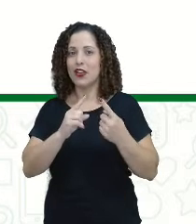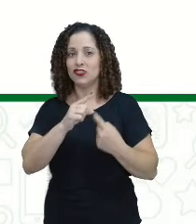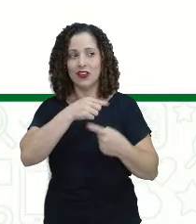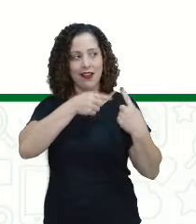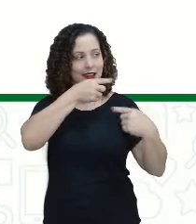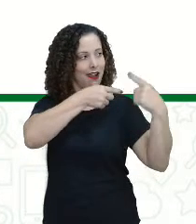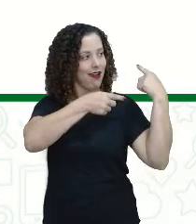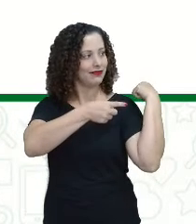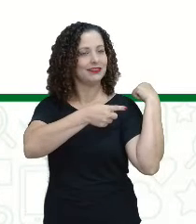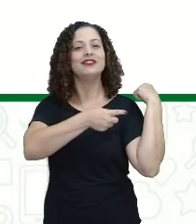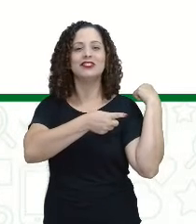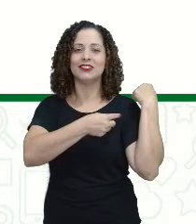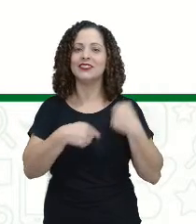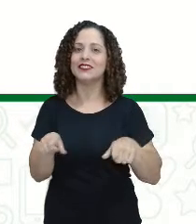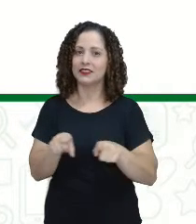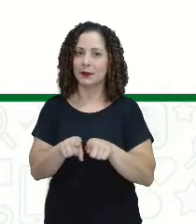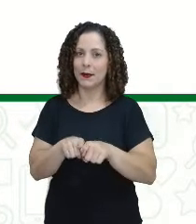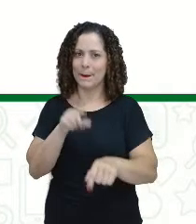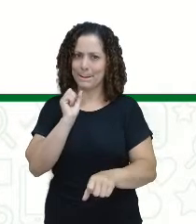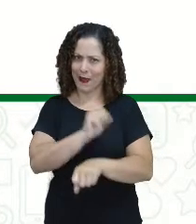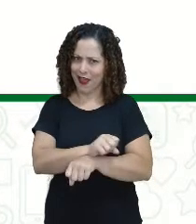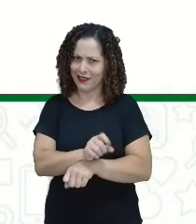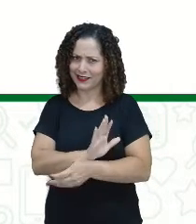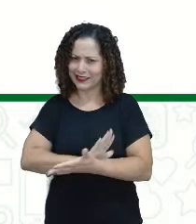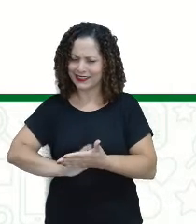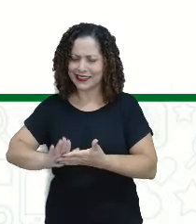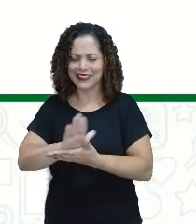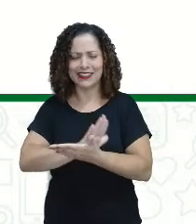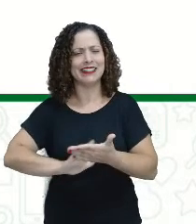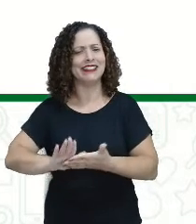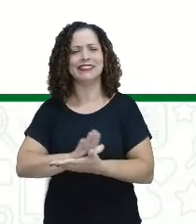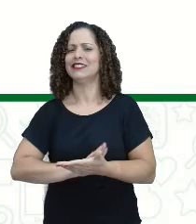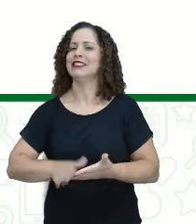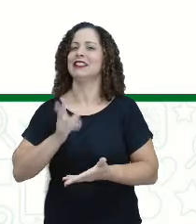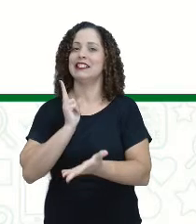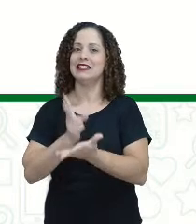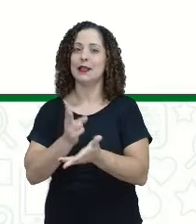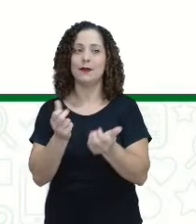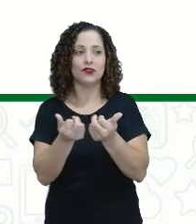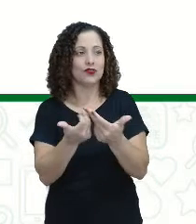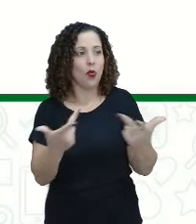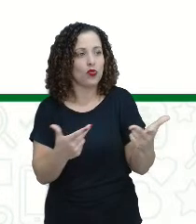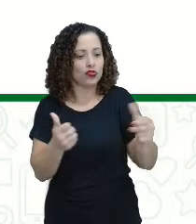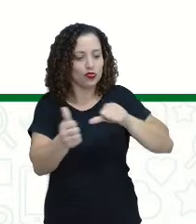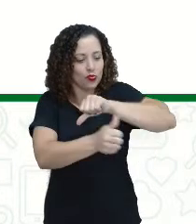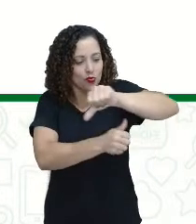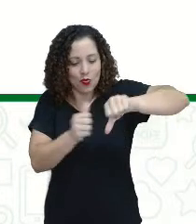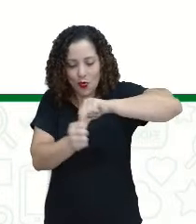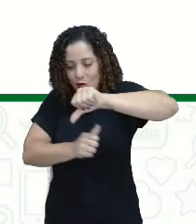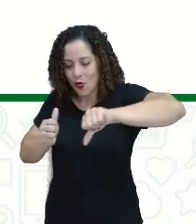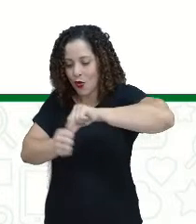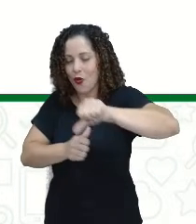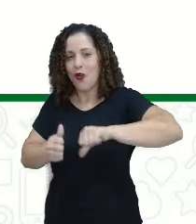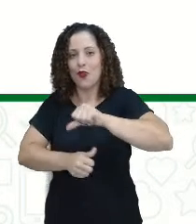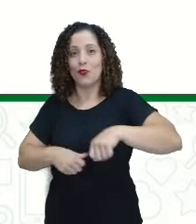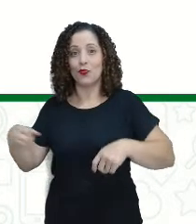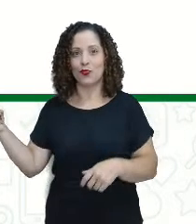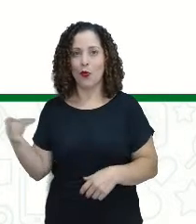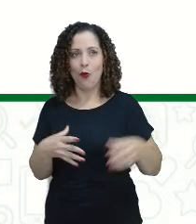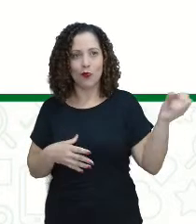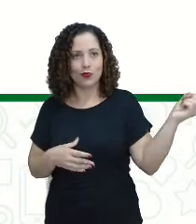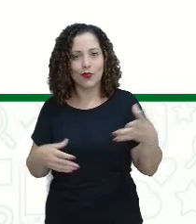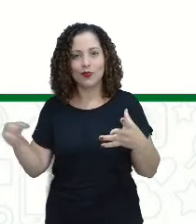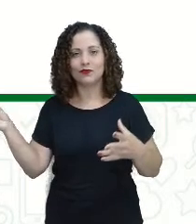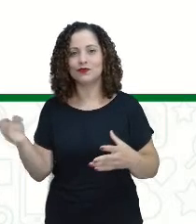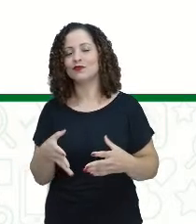seja, nada está parado, não é? Está sempre se transformando e mudando. Então, temos de saber o que fomos